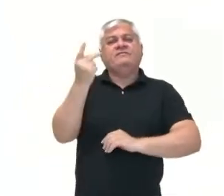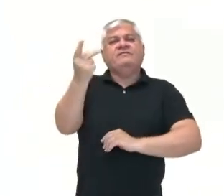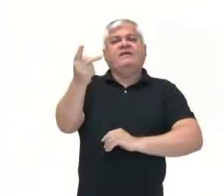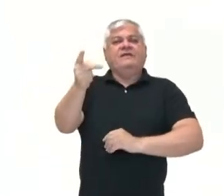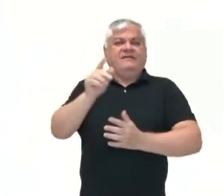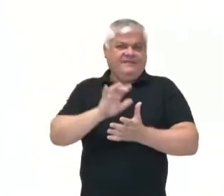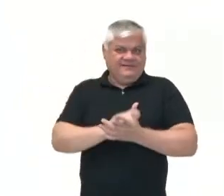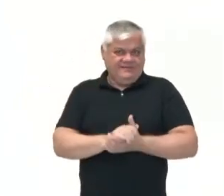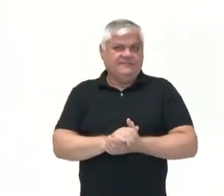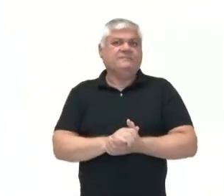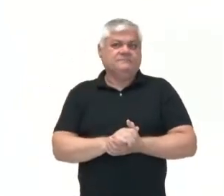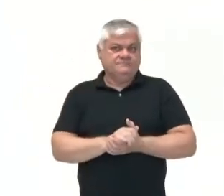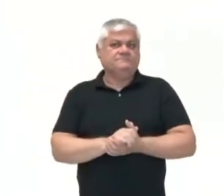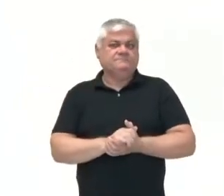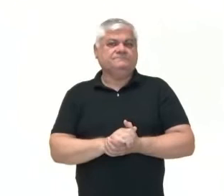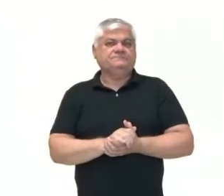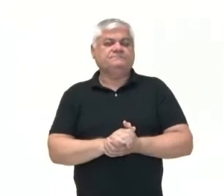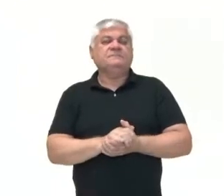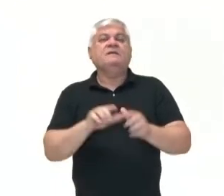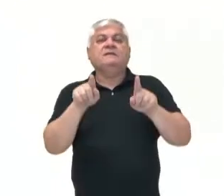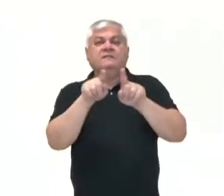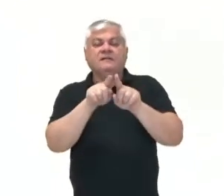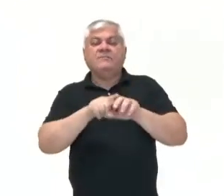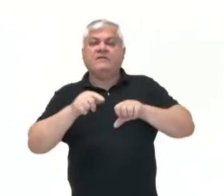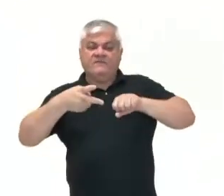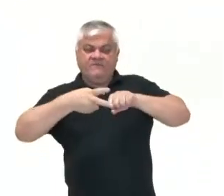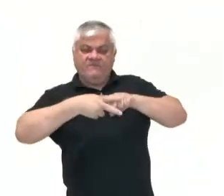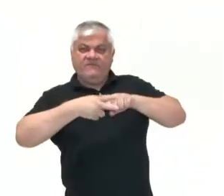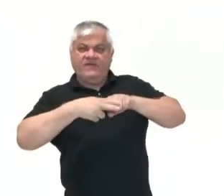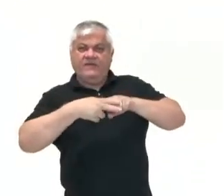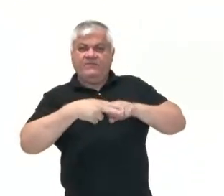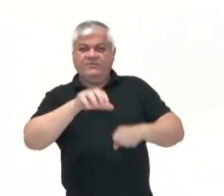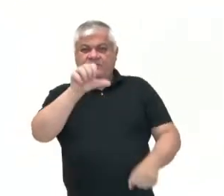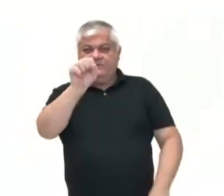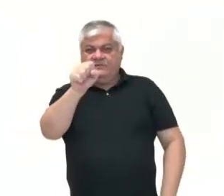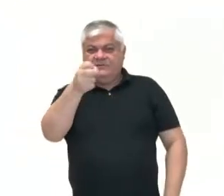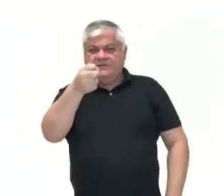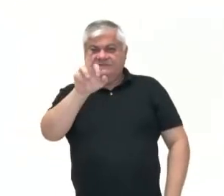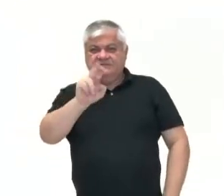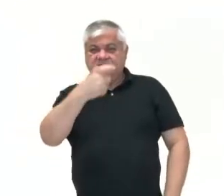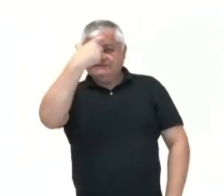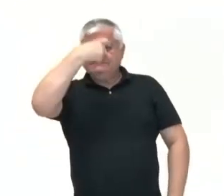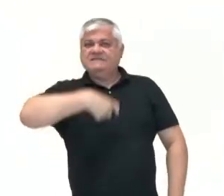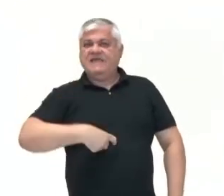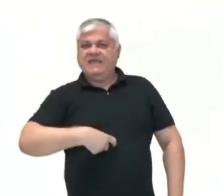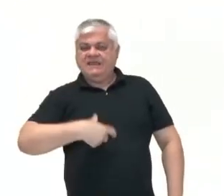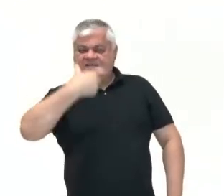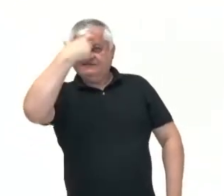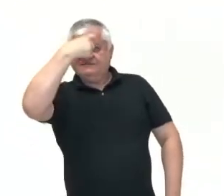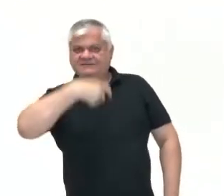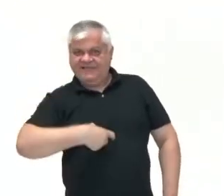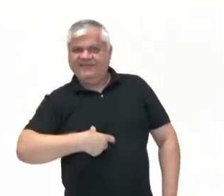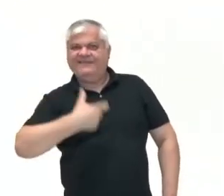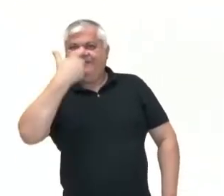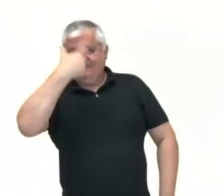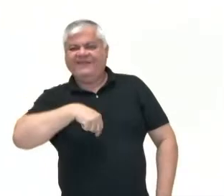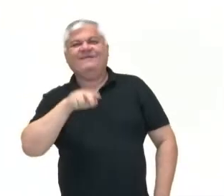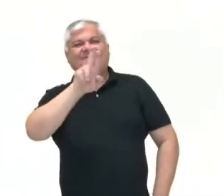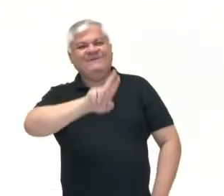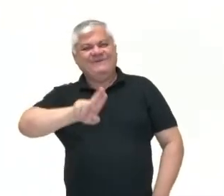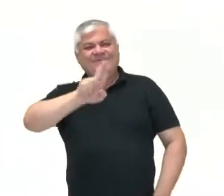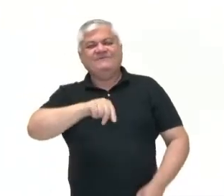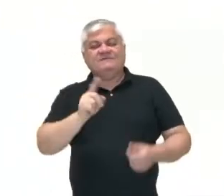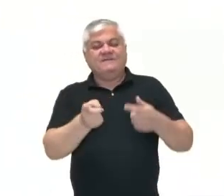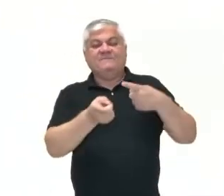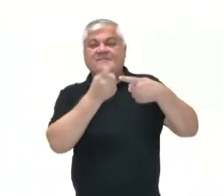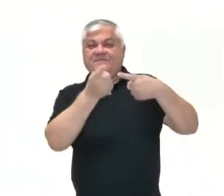seus sentimentos ali. E o verbo ser flexionado na primeira pessoa, sou, né?